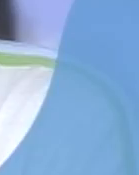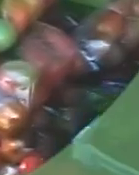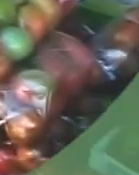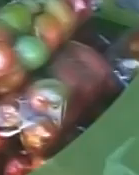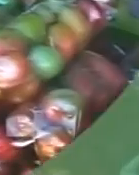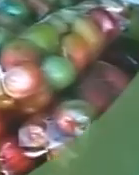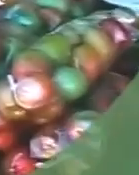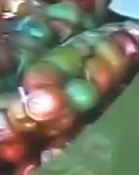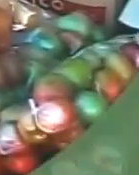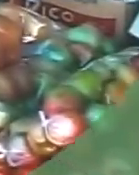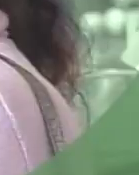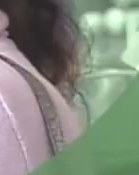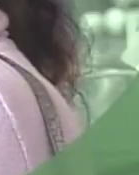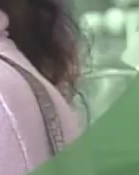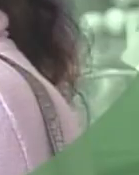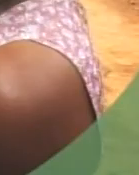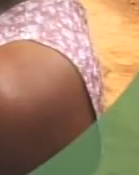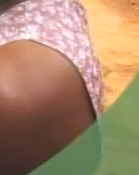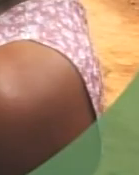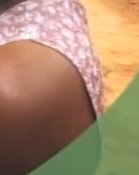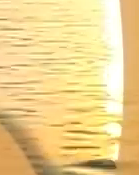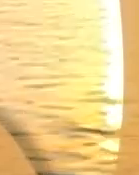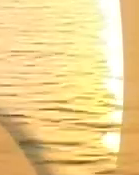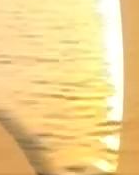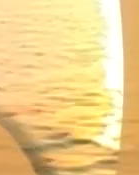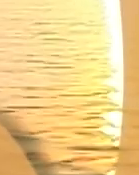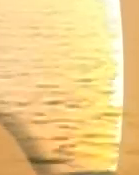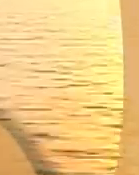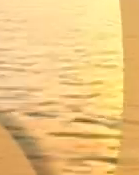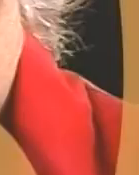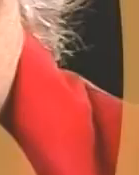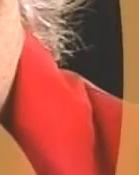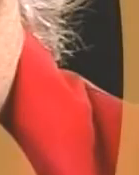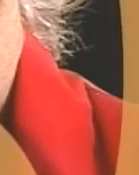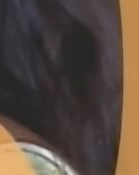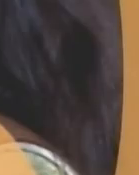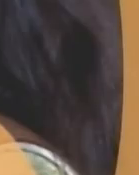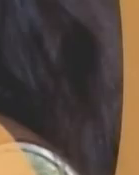E aí E aí